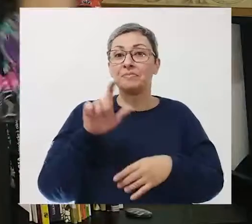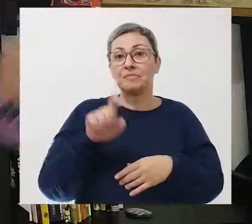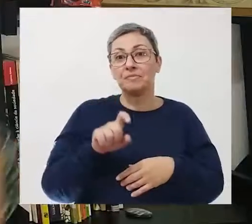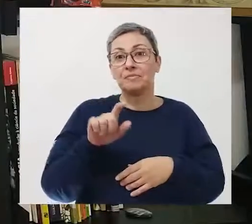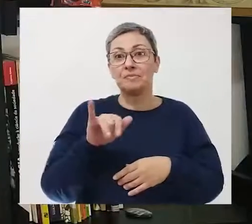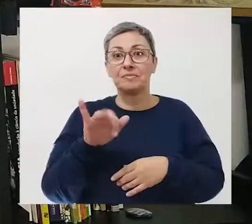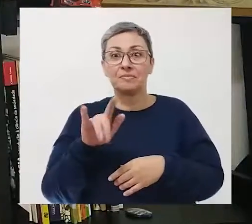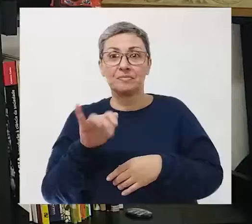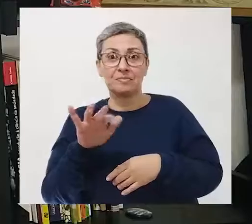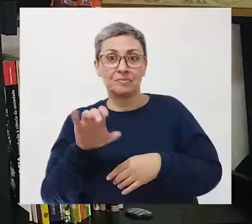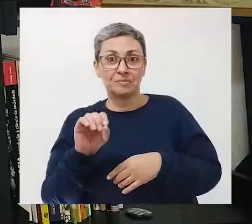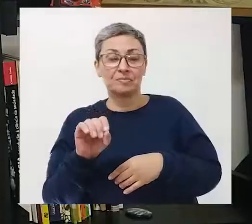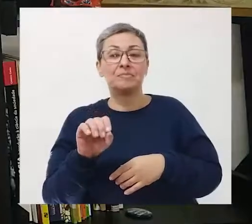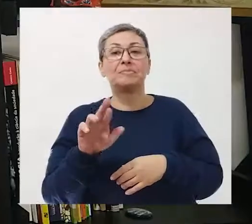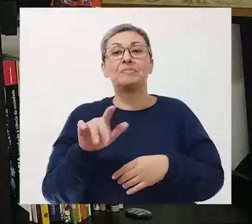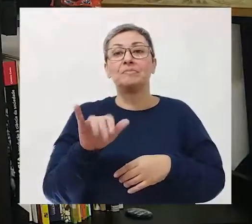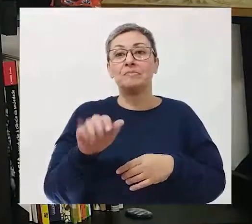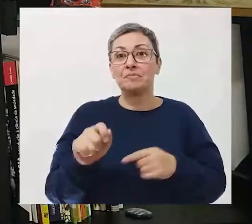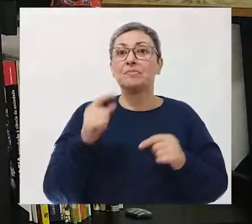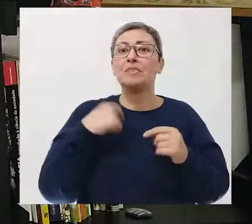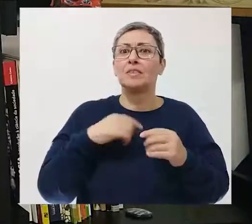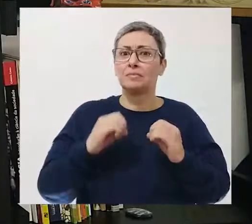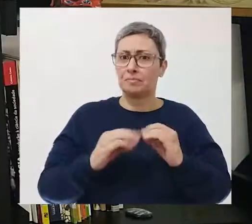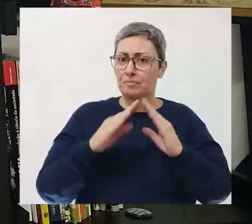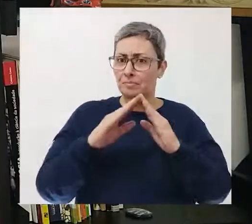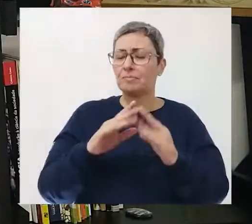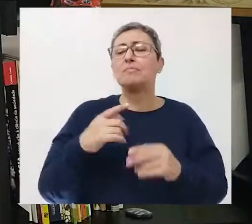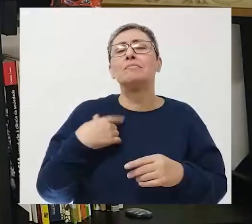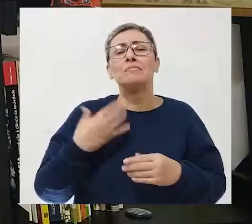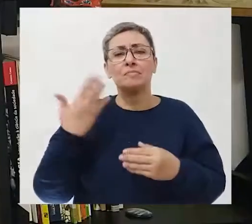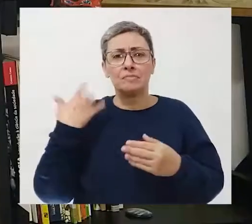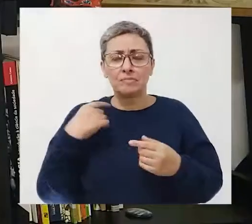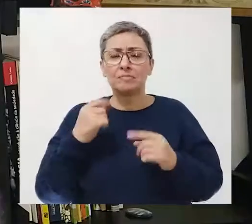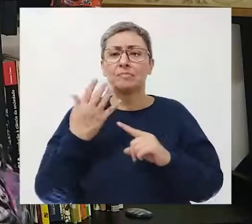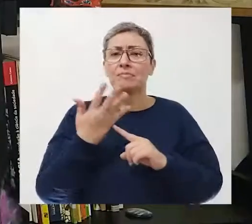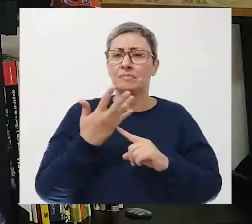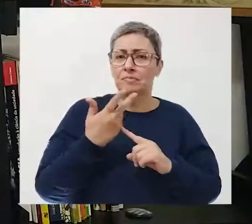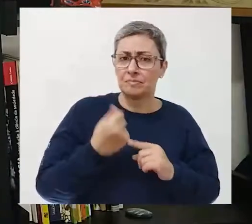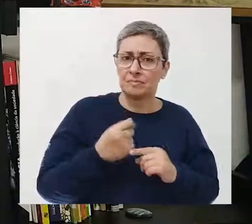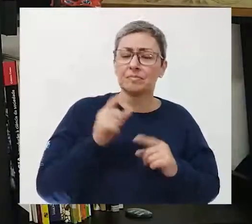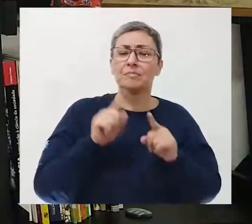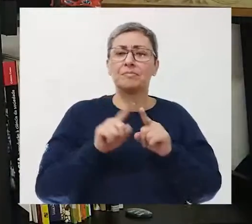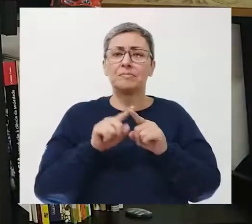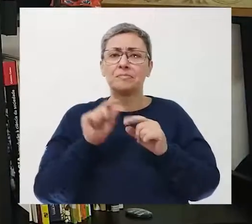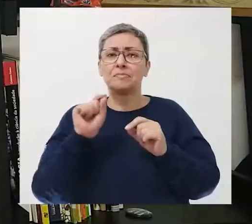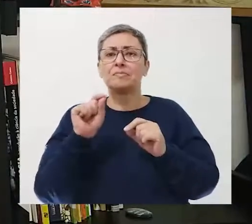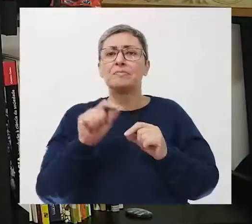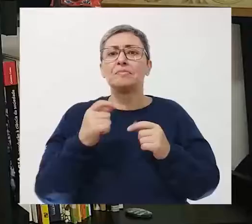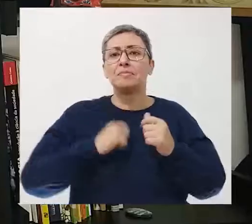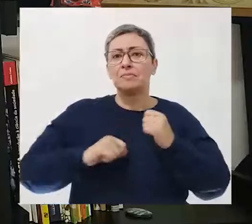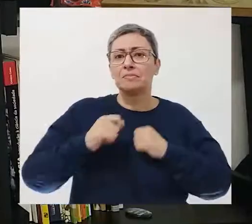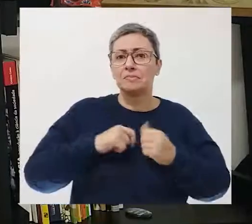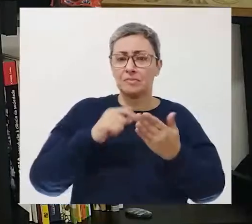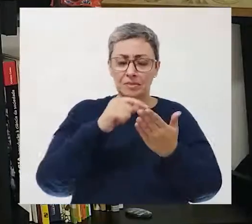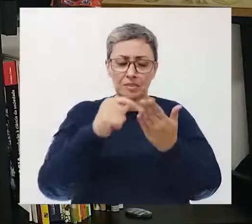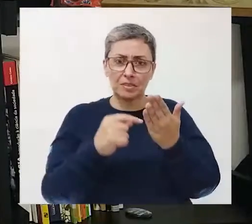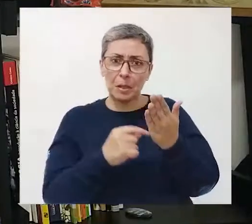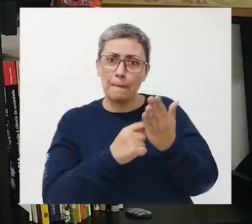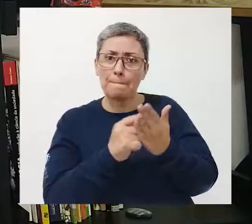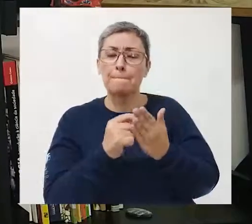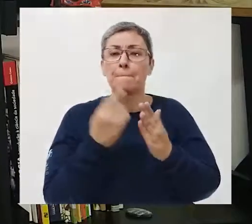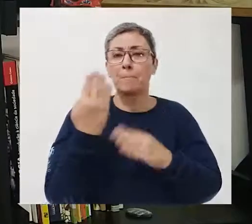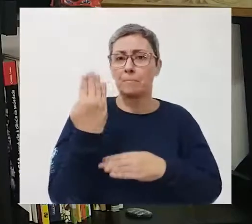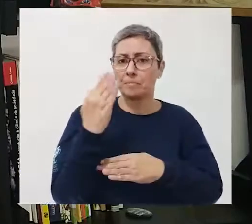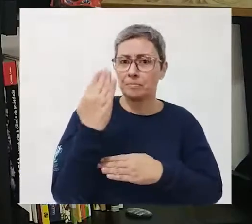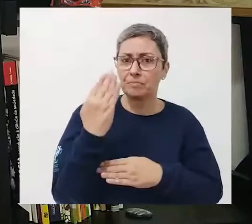também trabalhou no programa anterior, né? Que é uma arte que consiste em um artista esculpir uma figura na madeira.